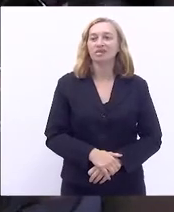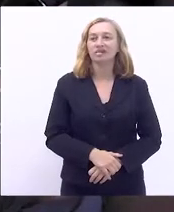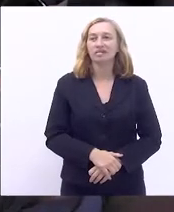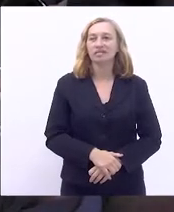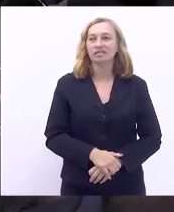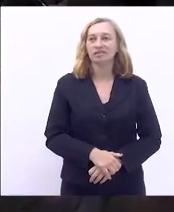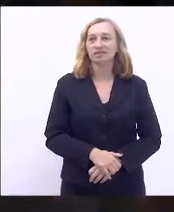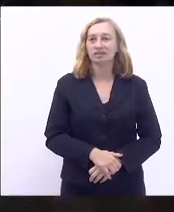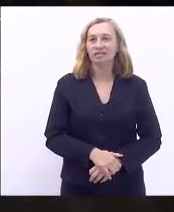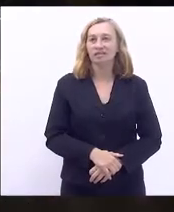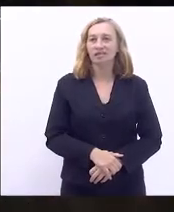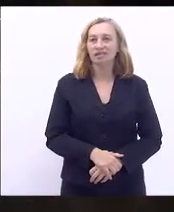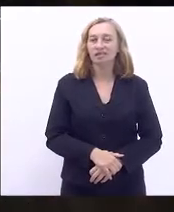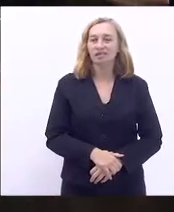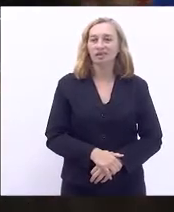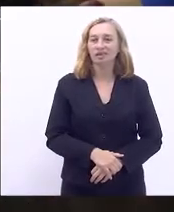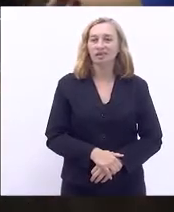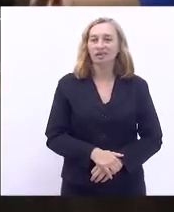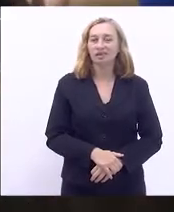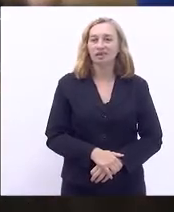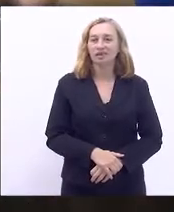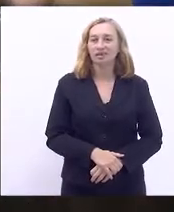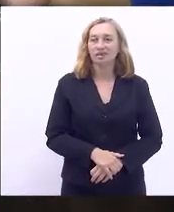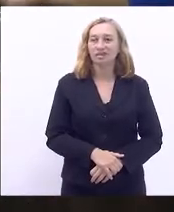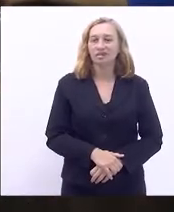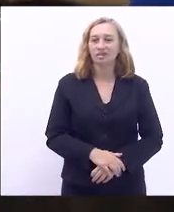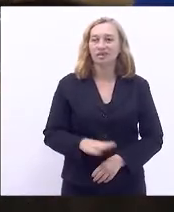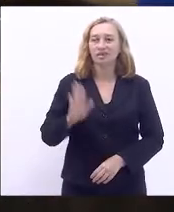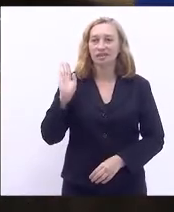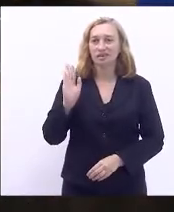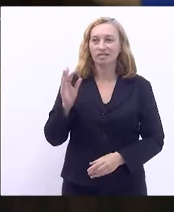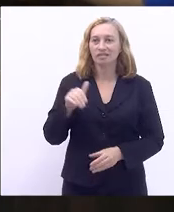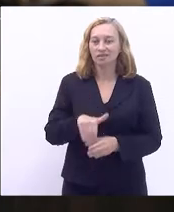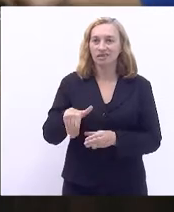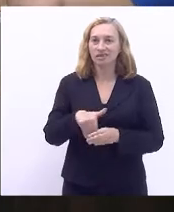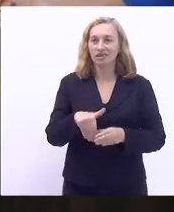Deputada Rosane Félix, presente, vai votar.